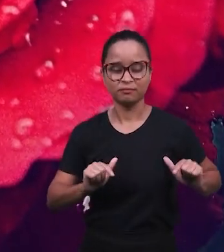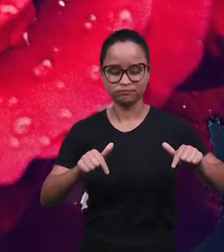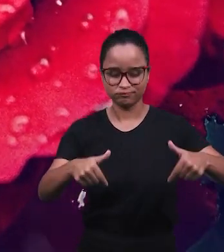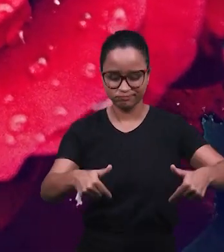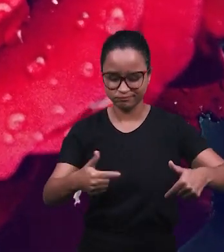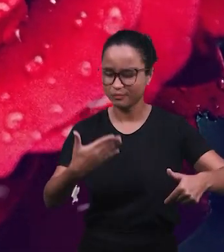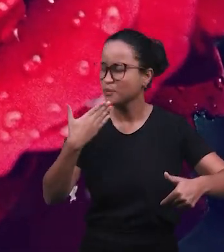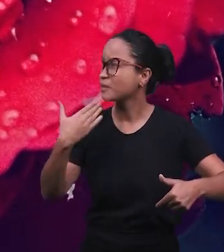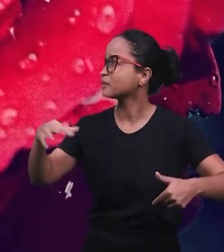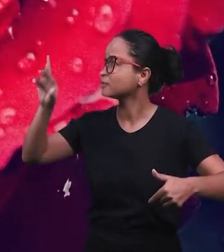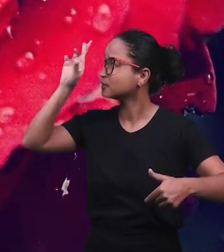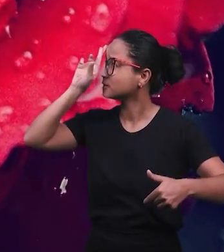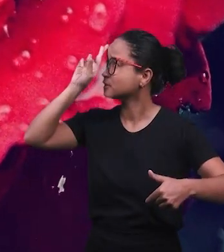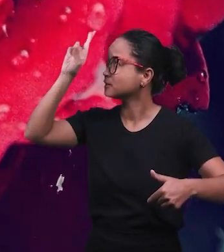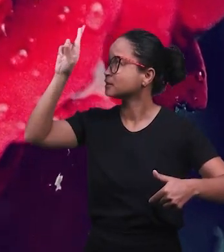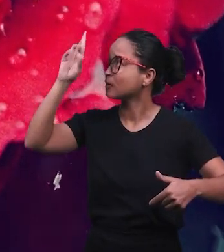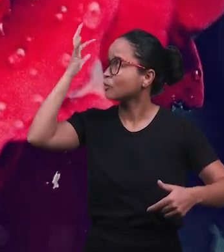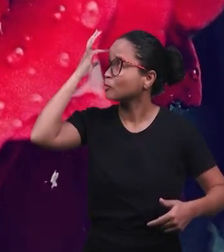põe teu sangue